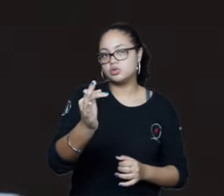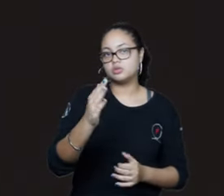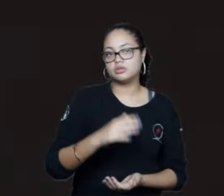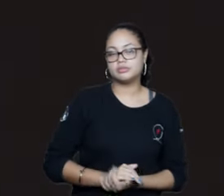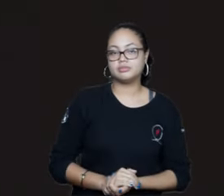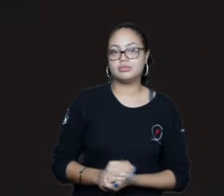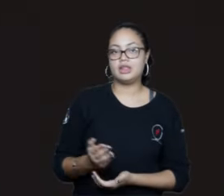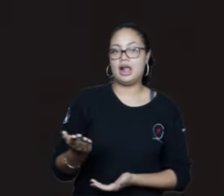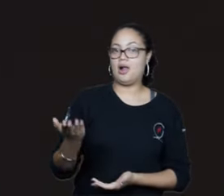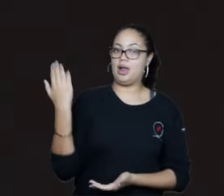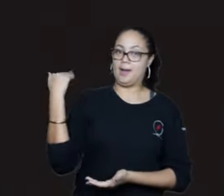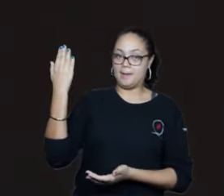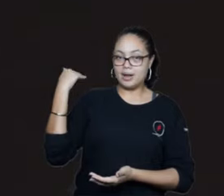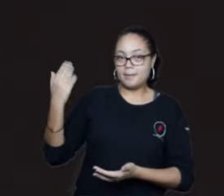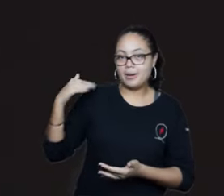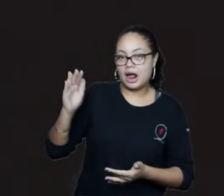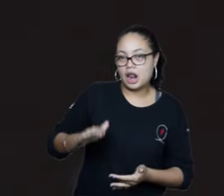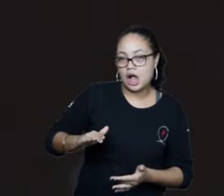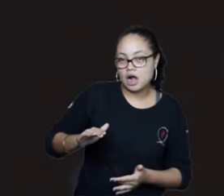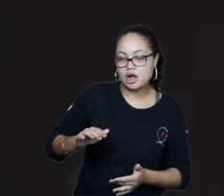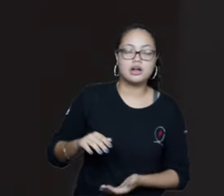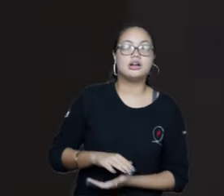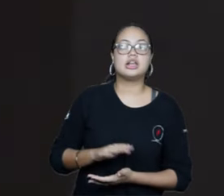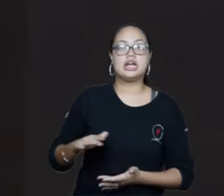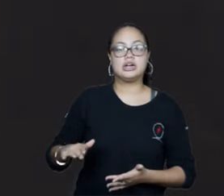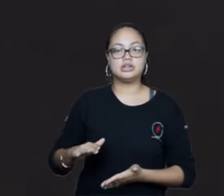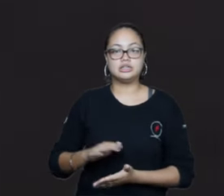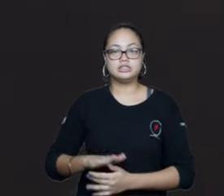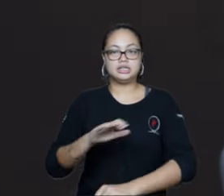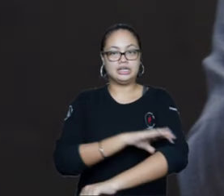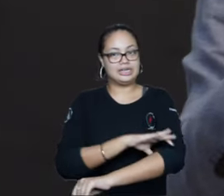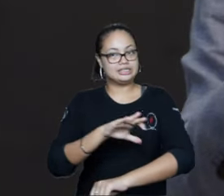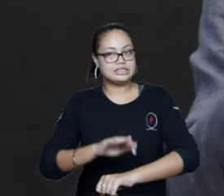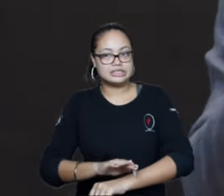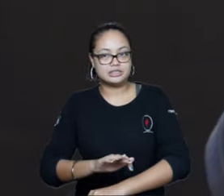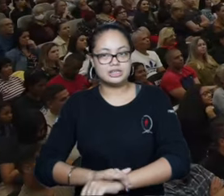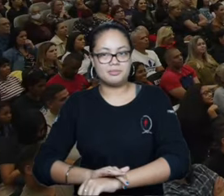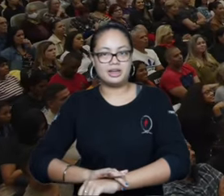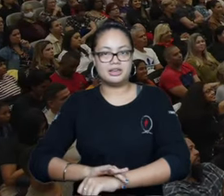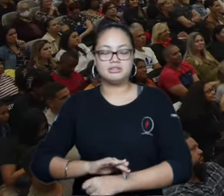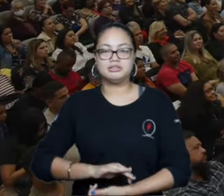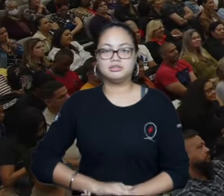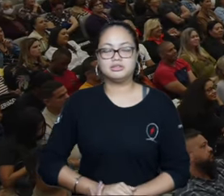garoto na igreja na Assembleia de Deus vem comigo